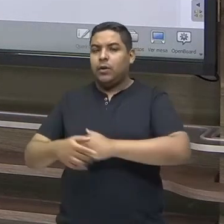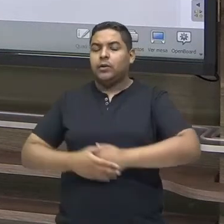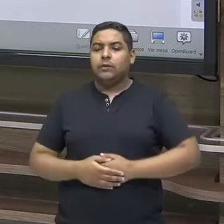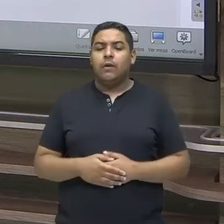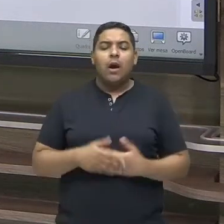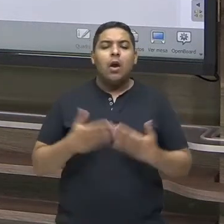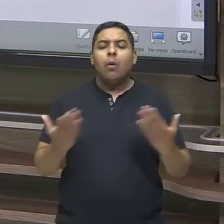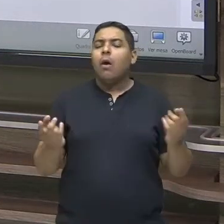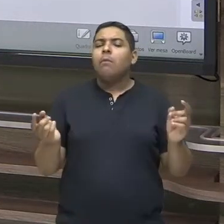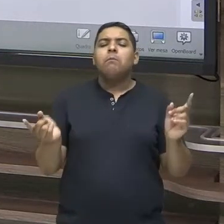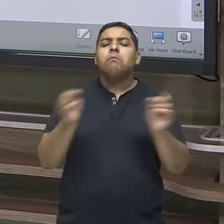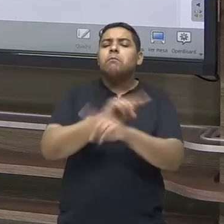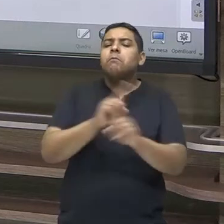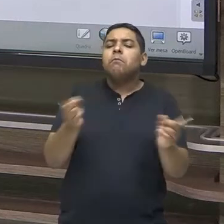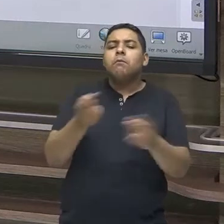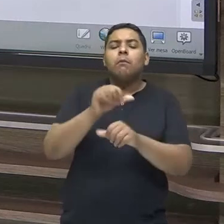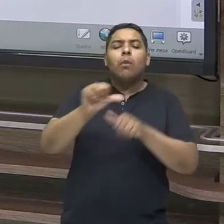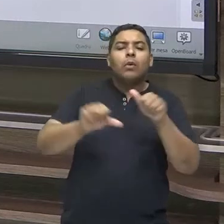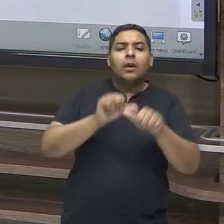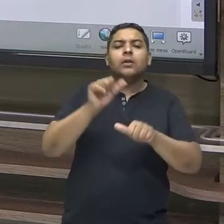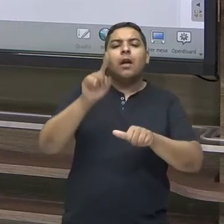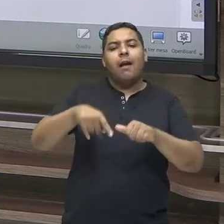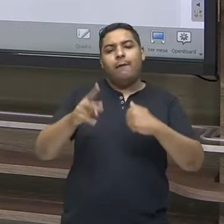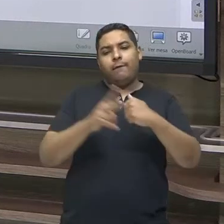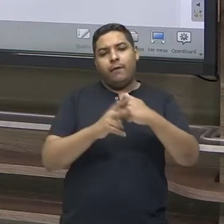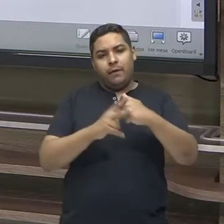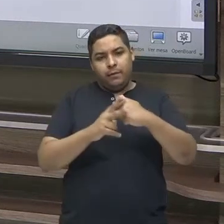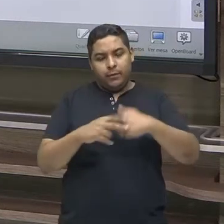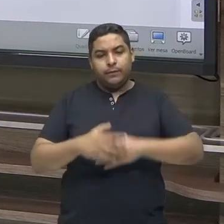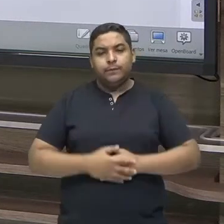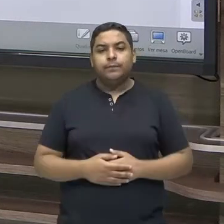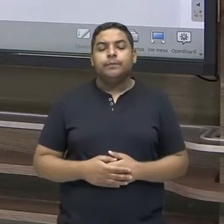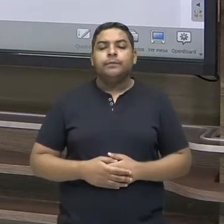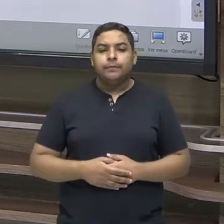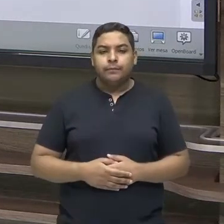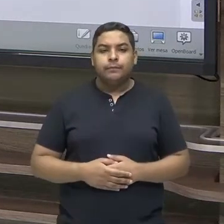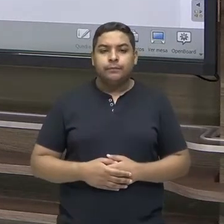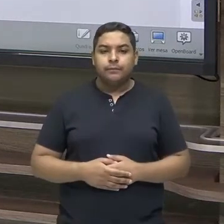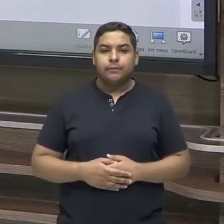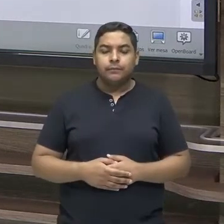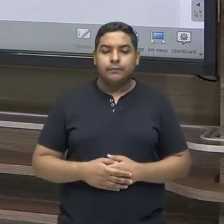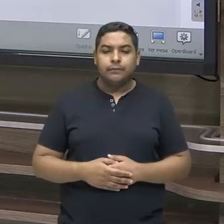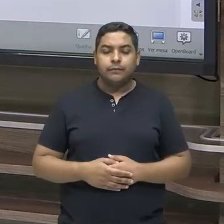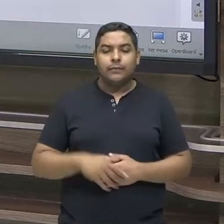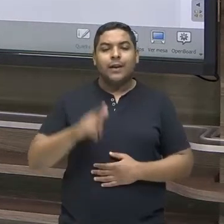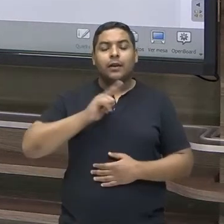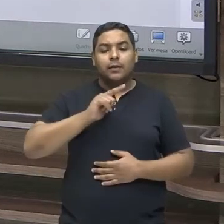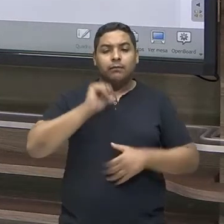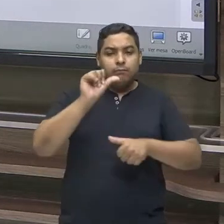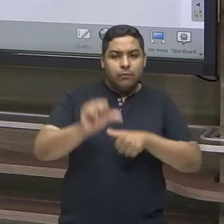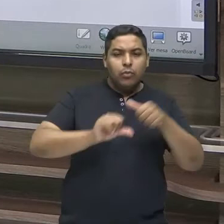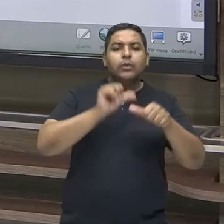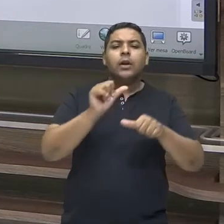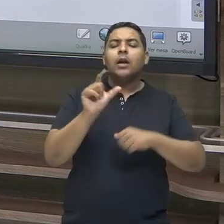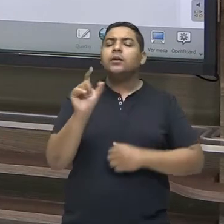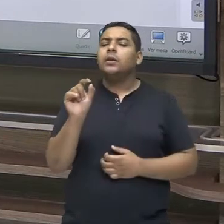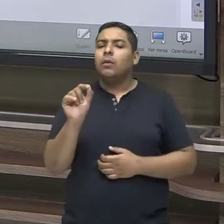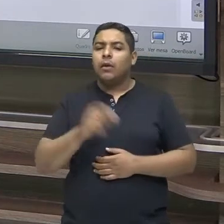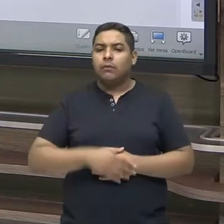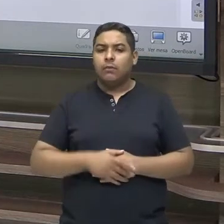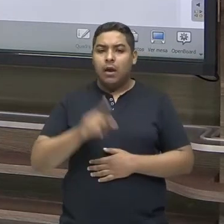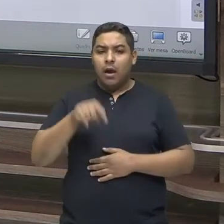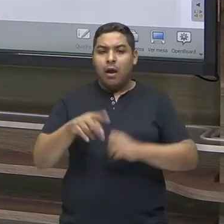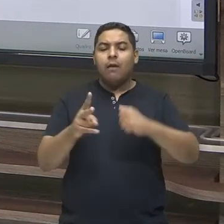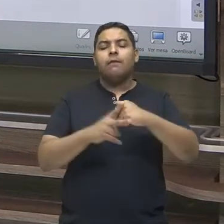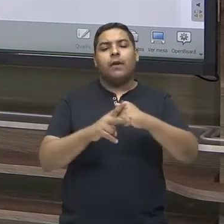auxiliar. Na forma negativa, mesma coisa. Quem vai sofrer alteração, quem vai modificar é o